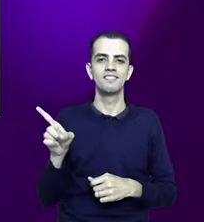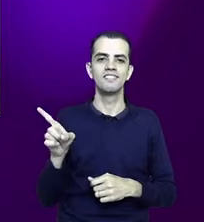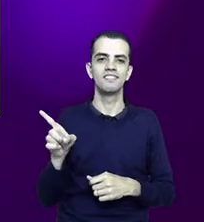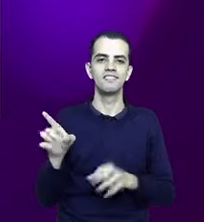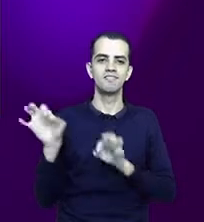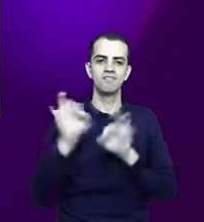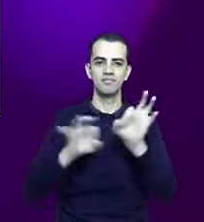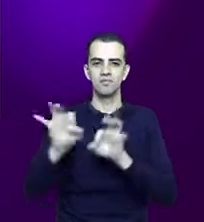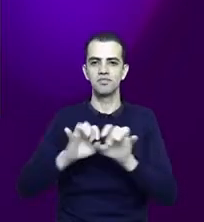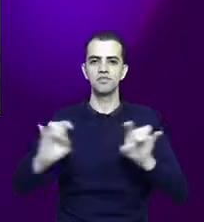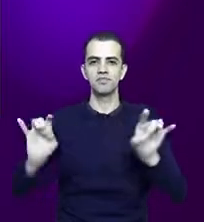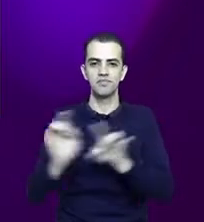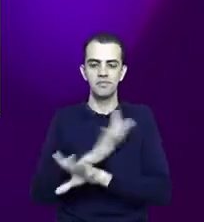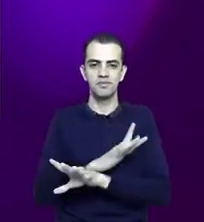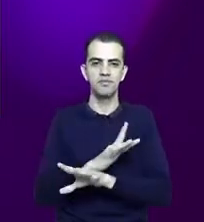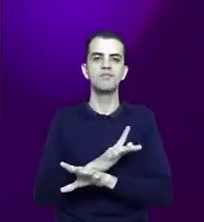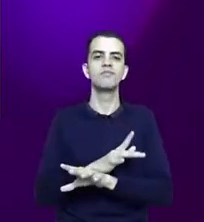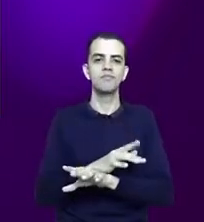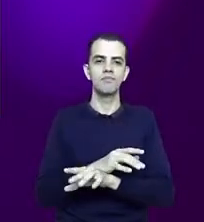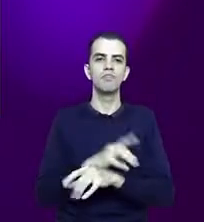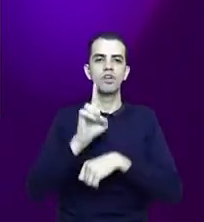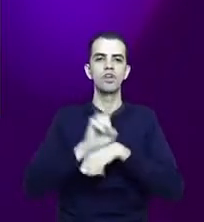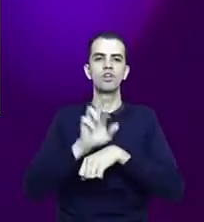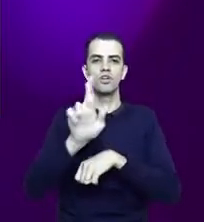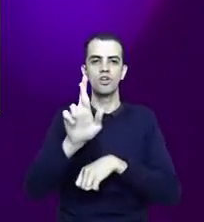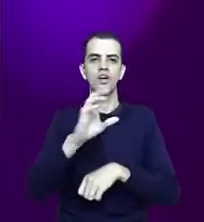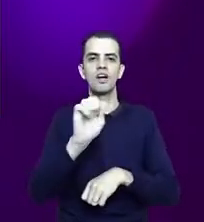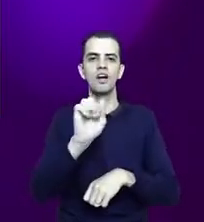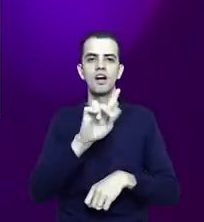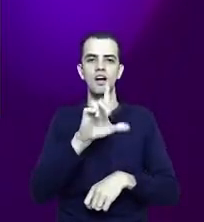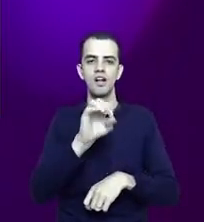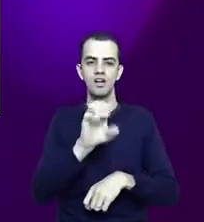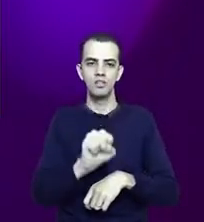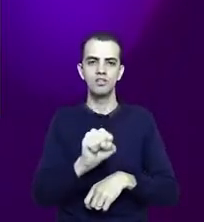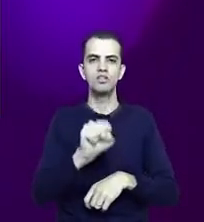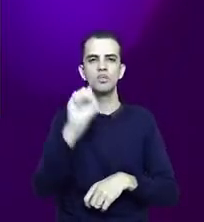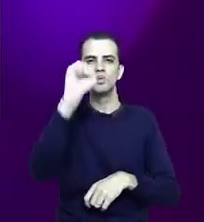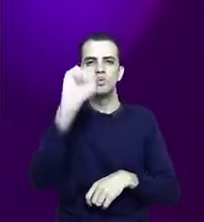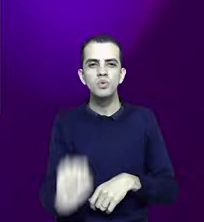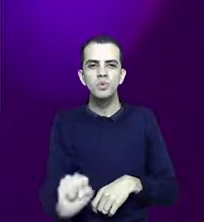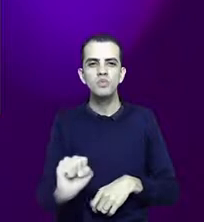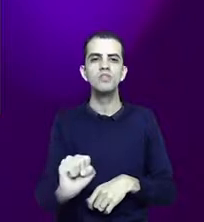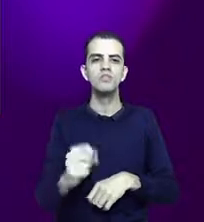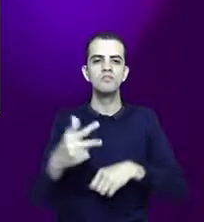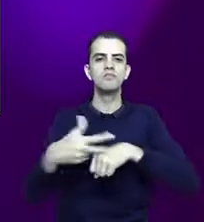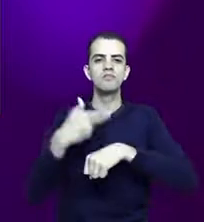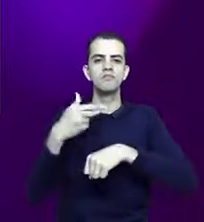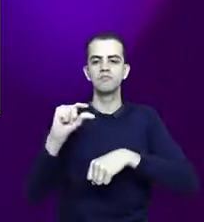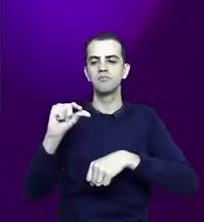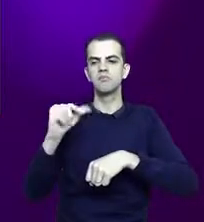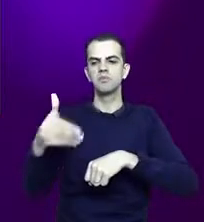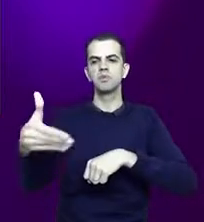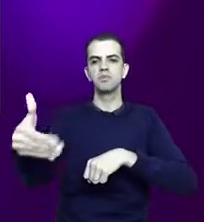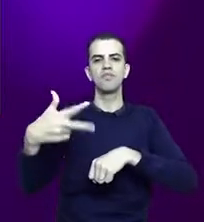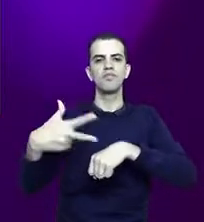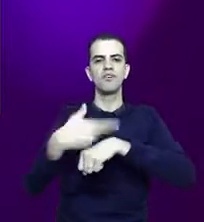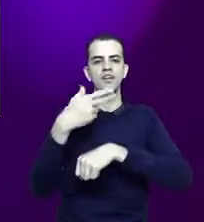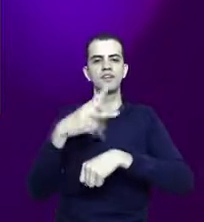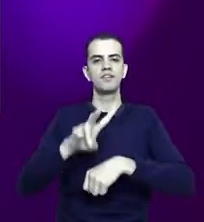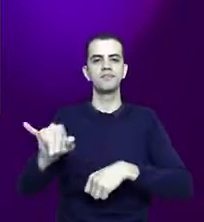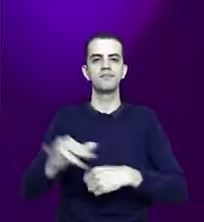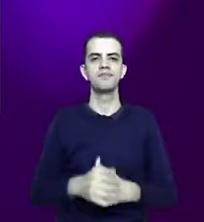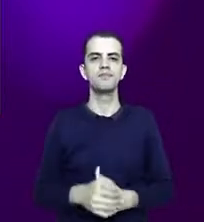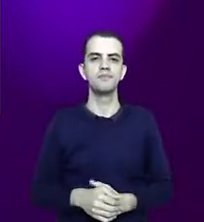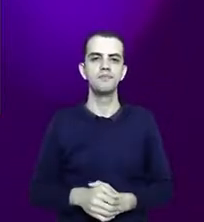essa prótese finalizada, o Dr. Carlos Lisenberg, do Sul, está sendo operada nesses dias, essa paciente, né? E